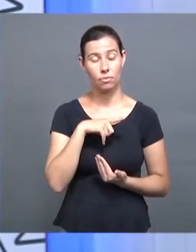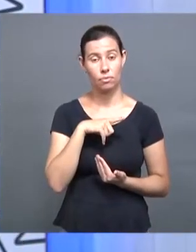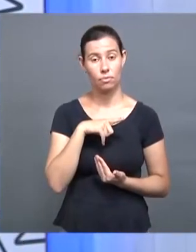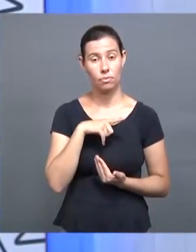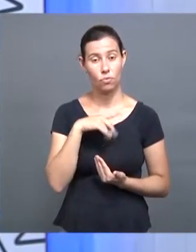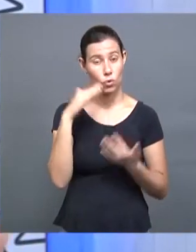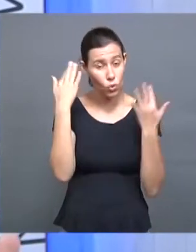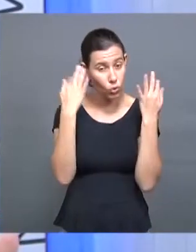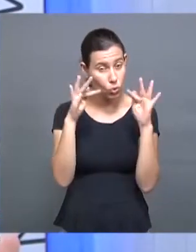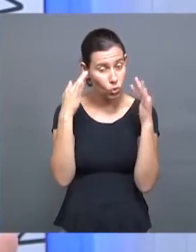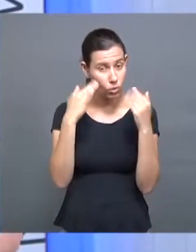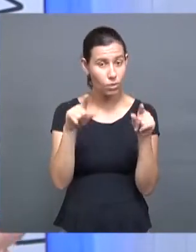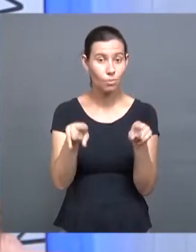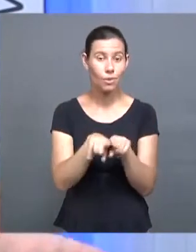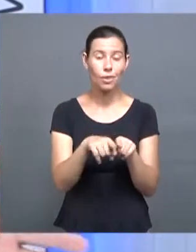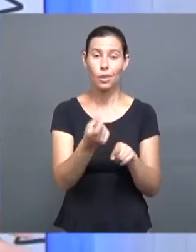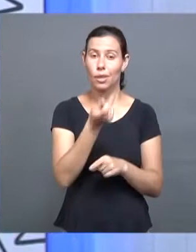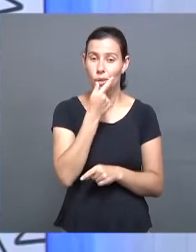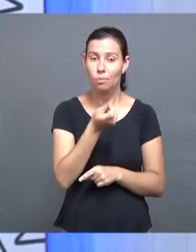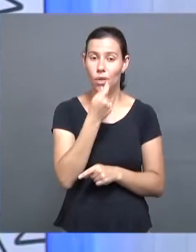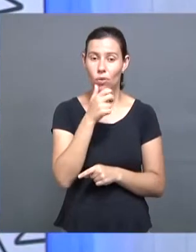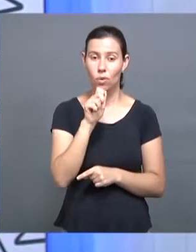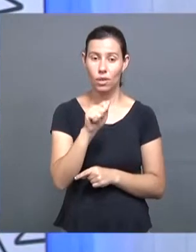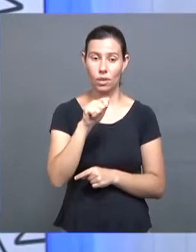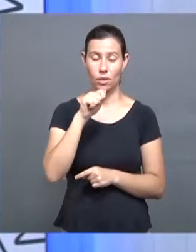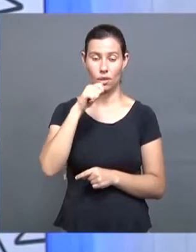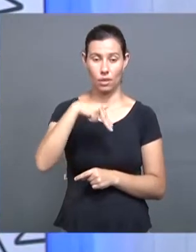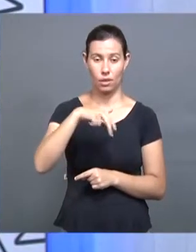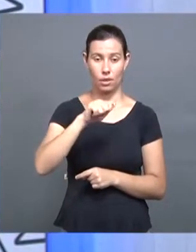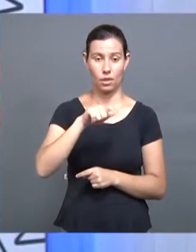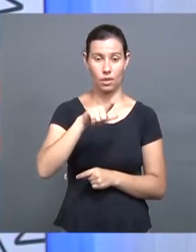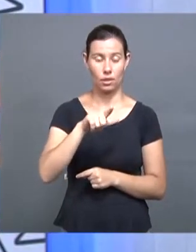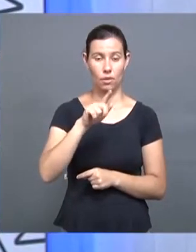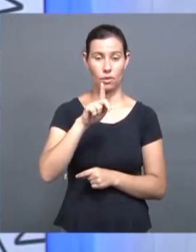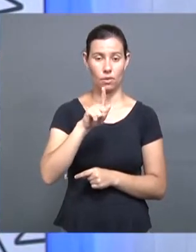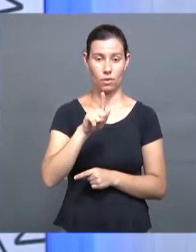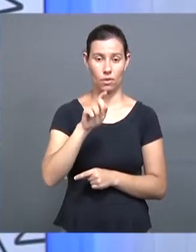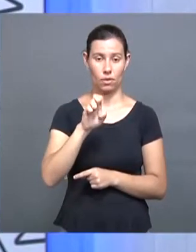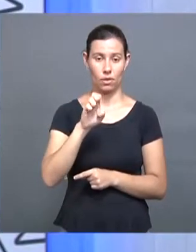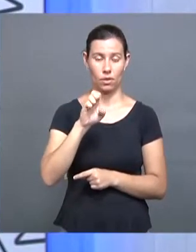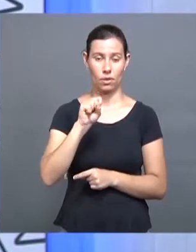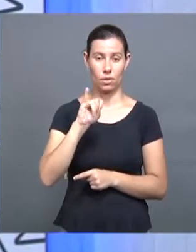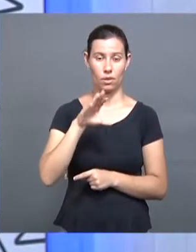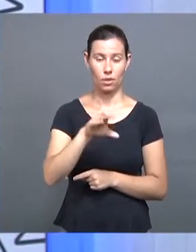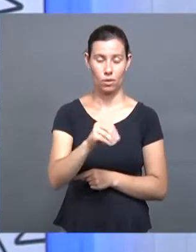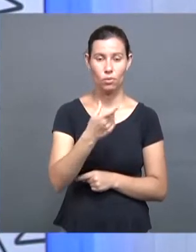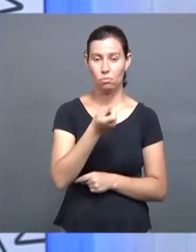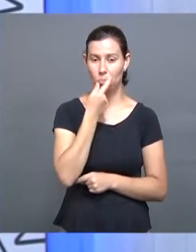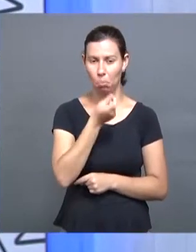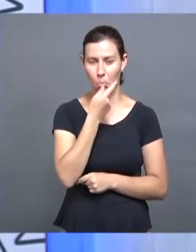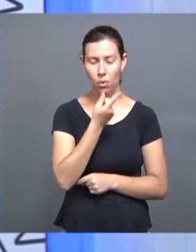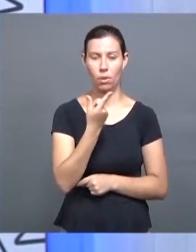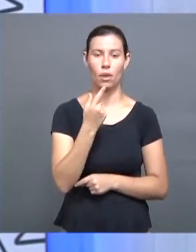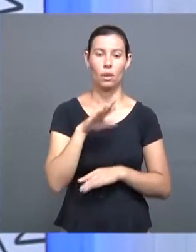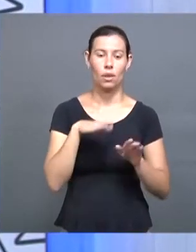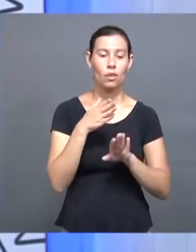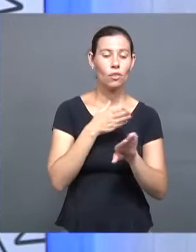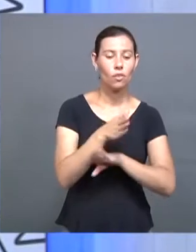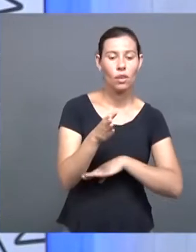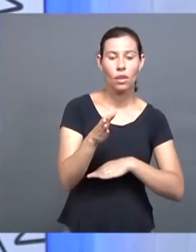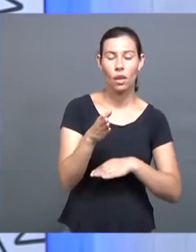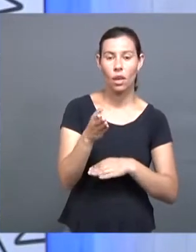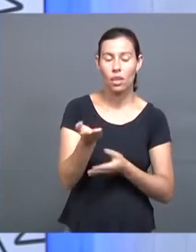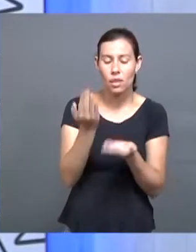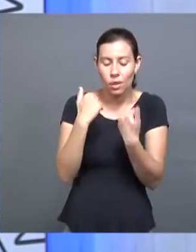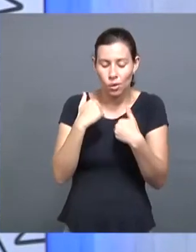cabeça que é por abuso de analgésico. Então, às vezes o paciente chega intoxicado, né, entre aspas, no consultório, e